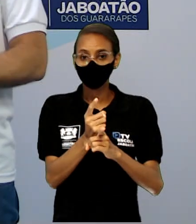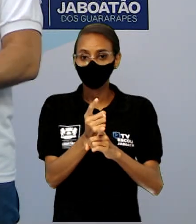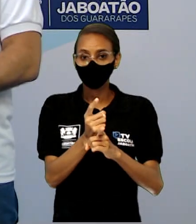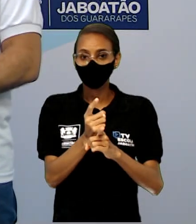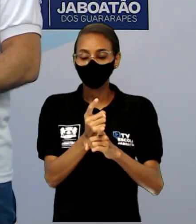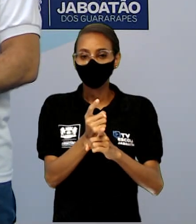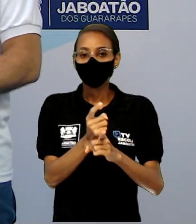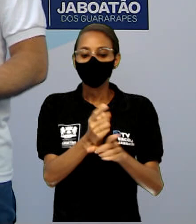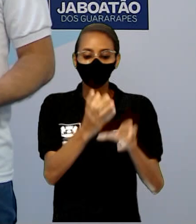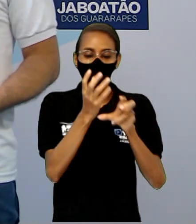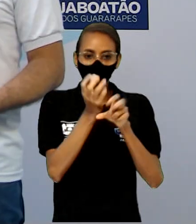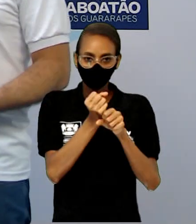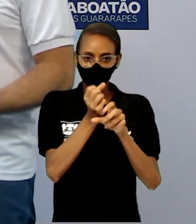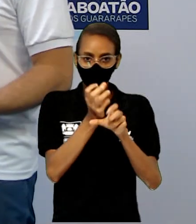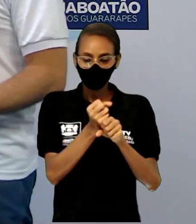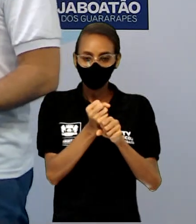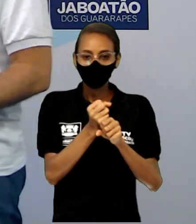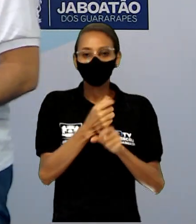a 2.